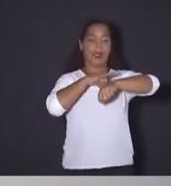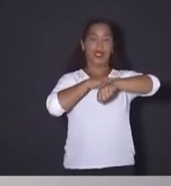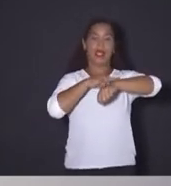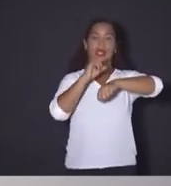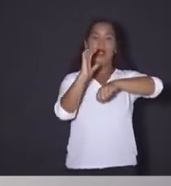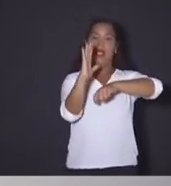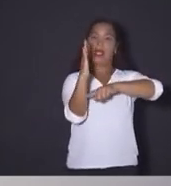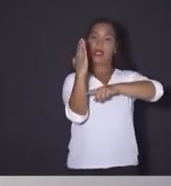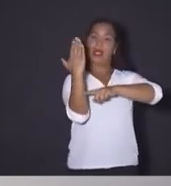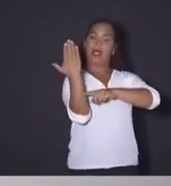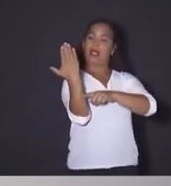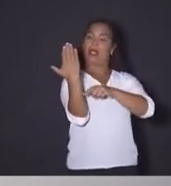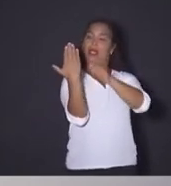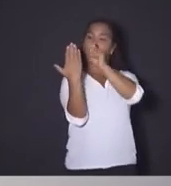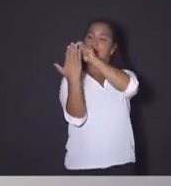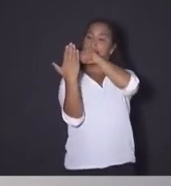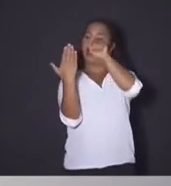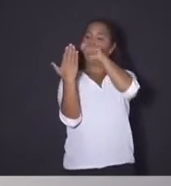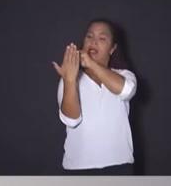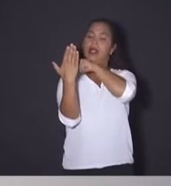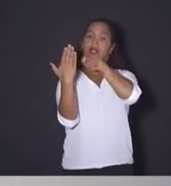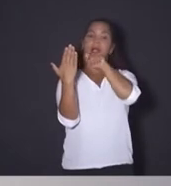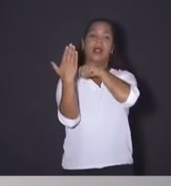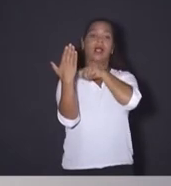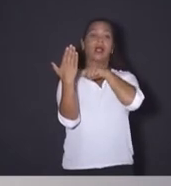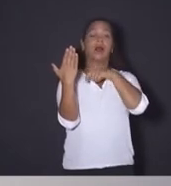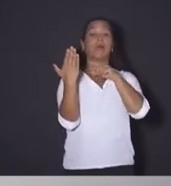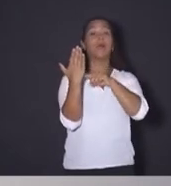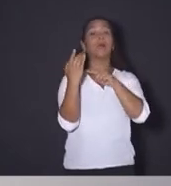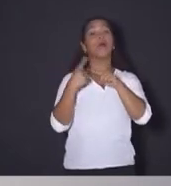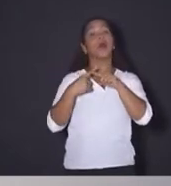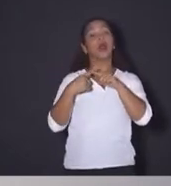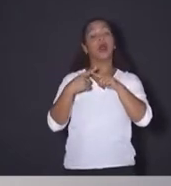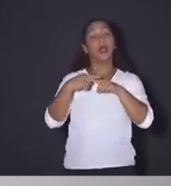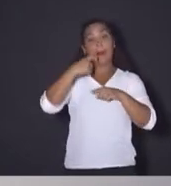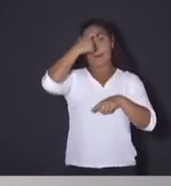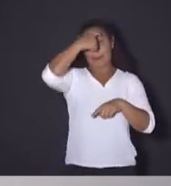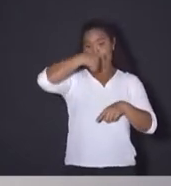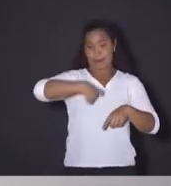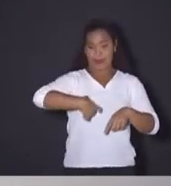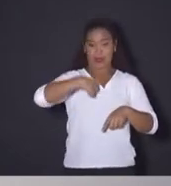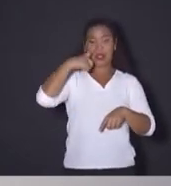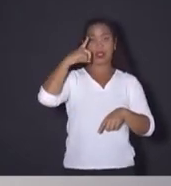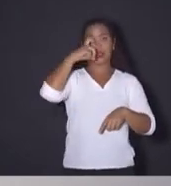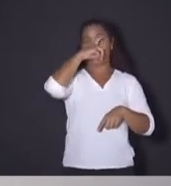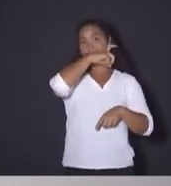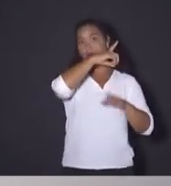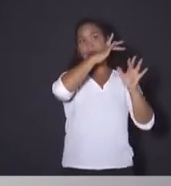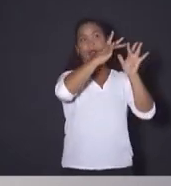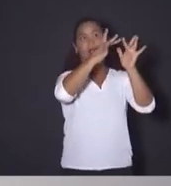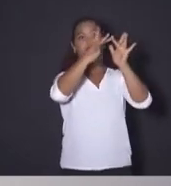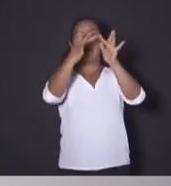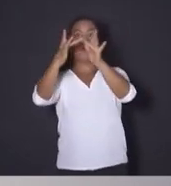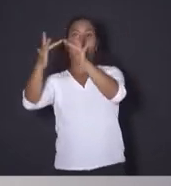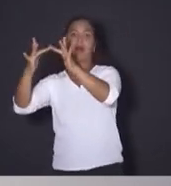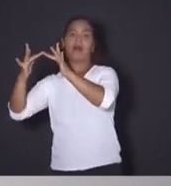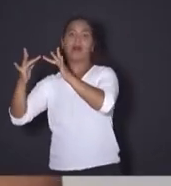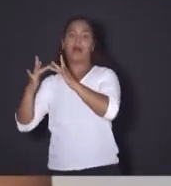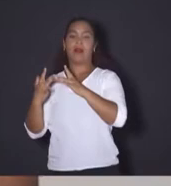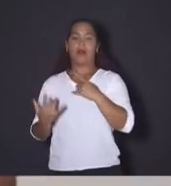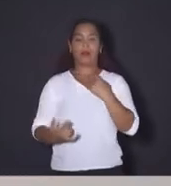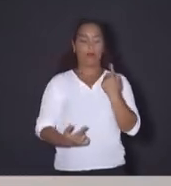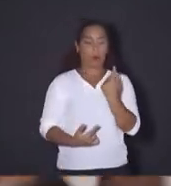que ela está com dificuldade de se conectar com outras pessoas e que ela tem vivido a experiência universitária dela de forma solitária